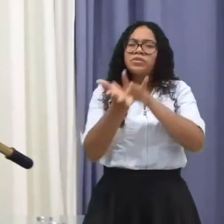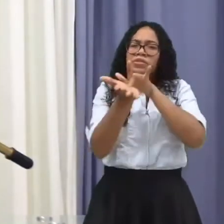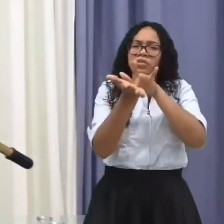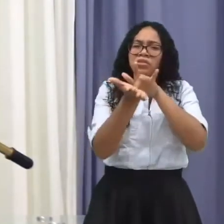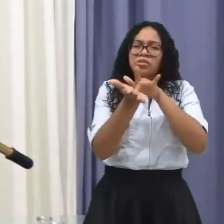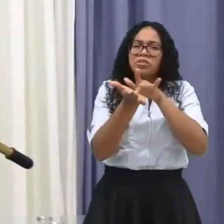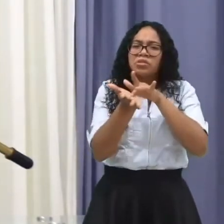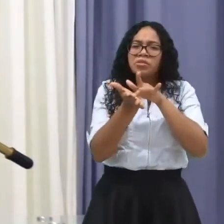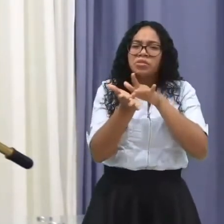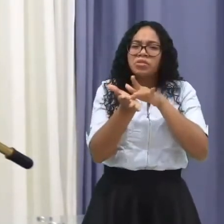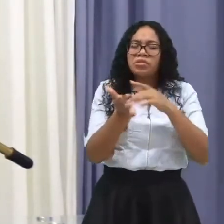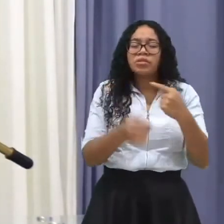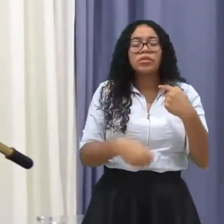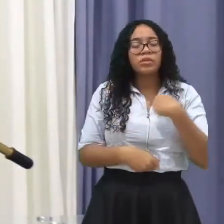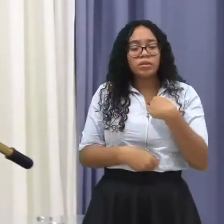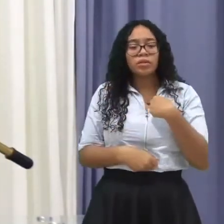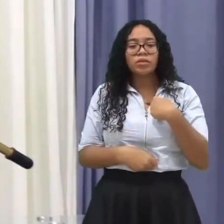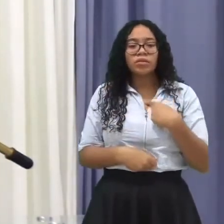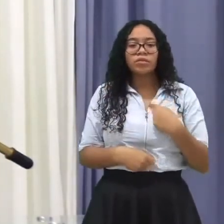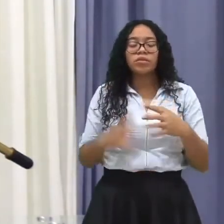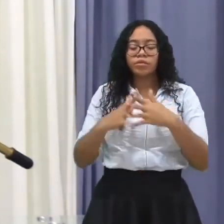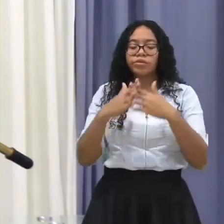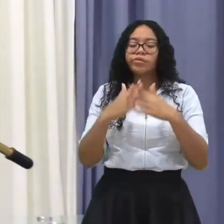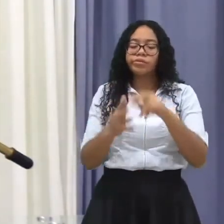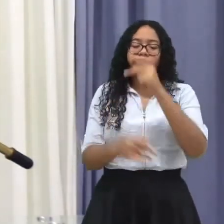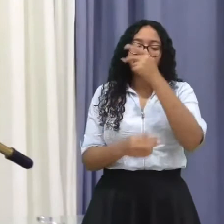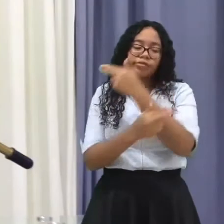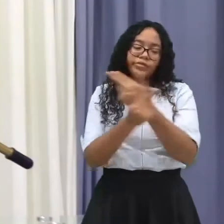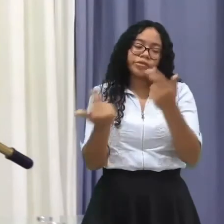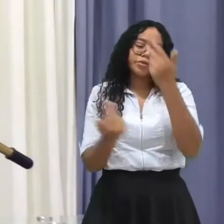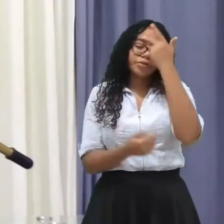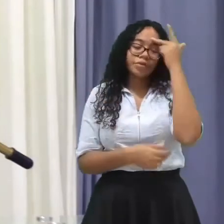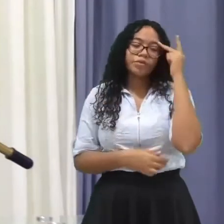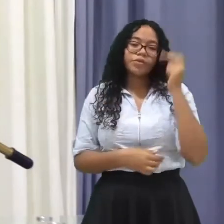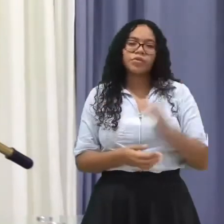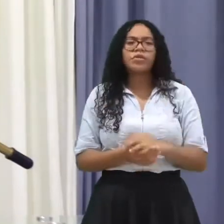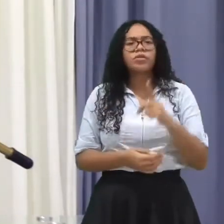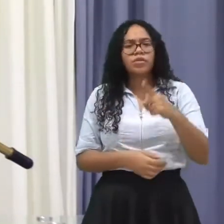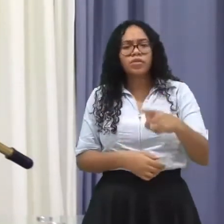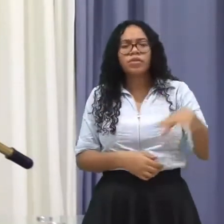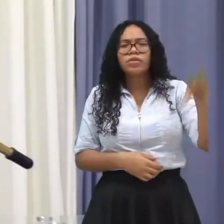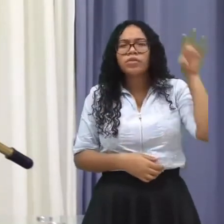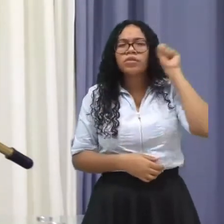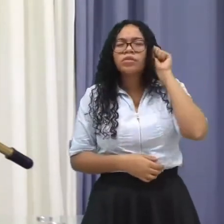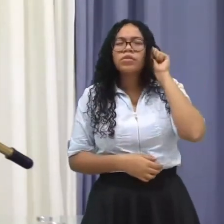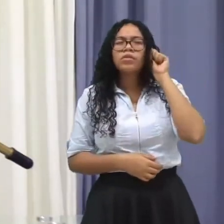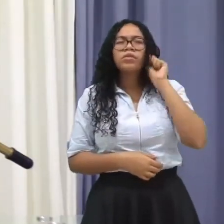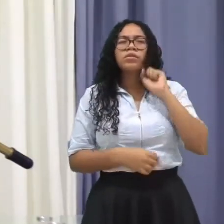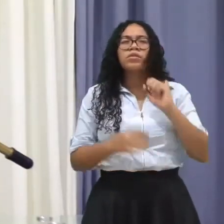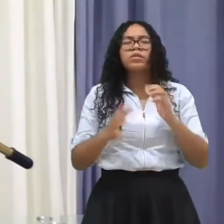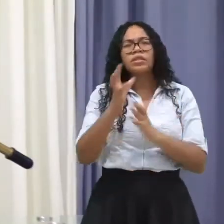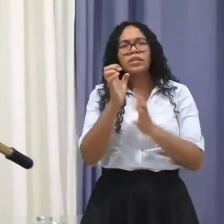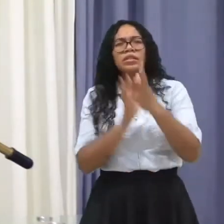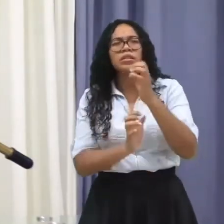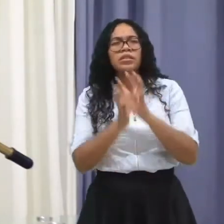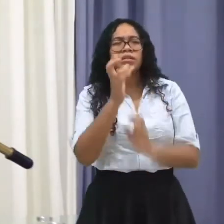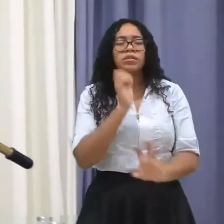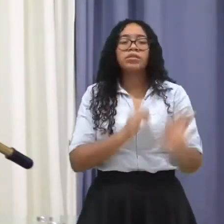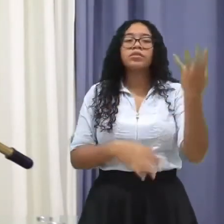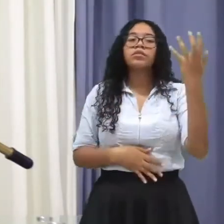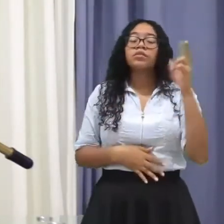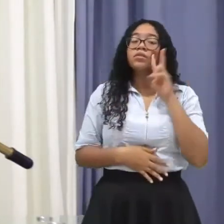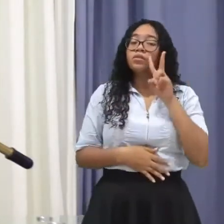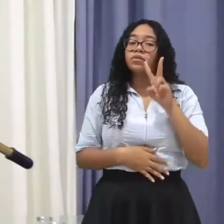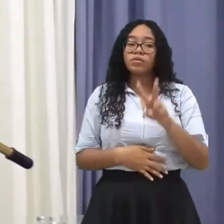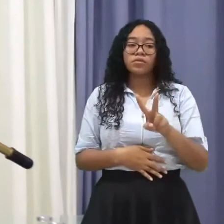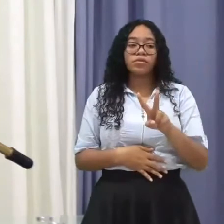enganarão a muitos, e certamente ouvireis falar de guerras e rumores de guerras. Vede, não